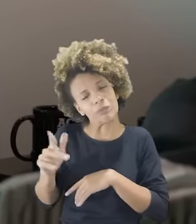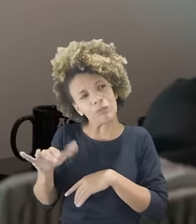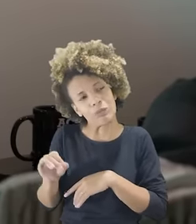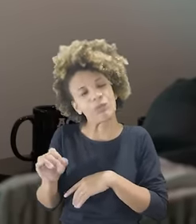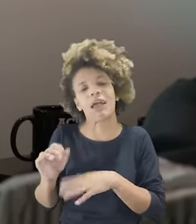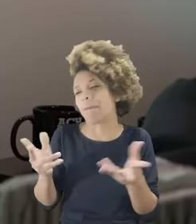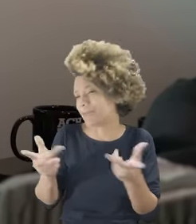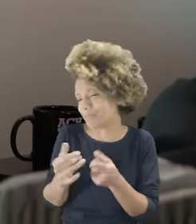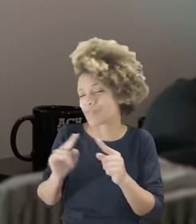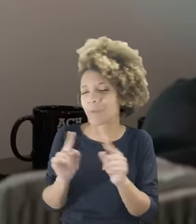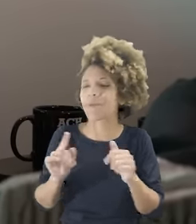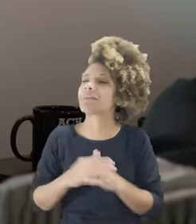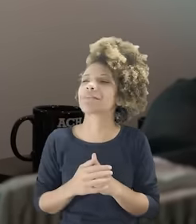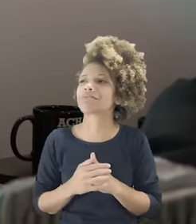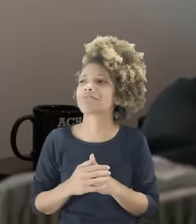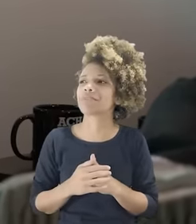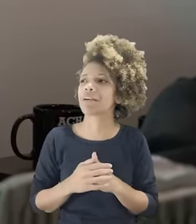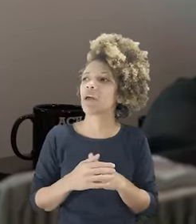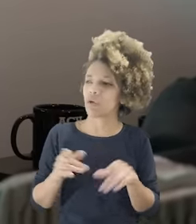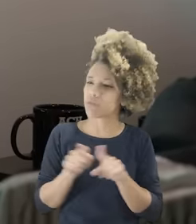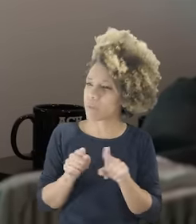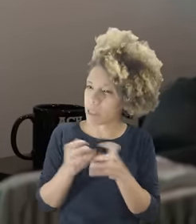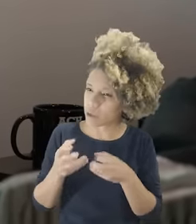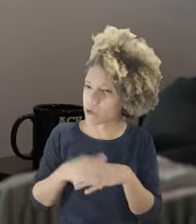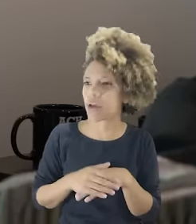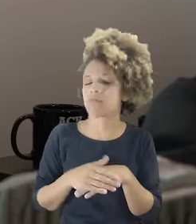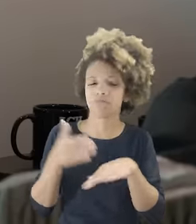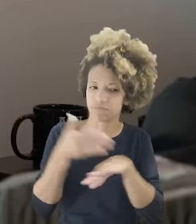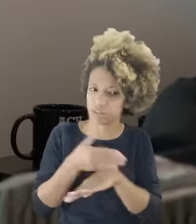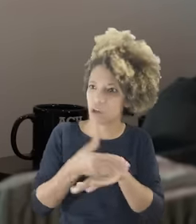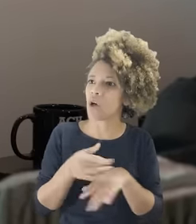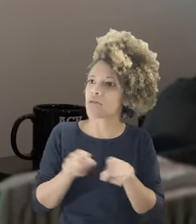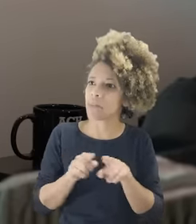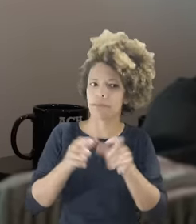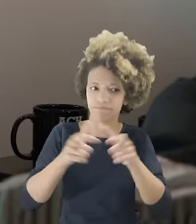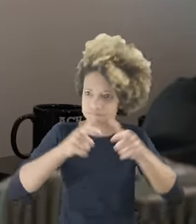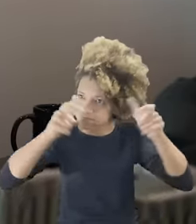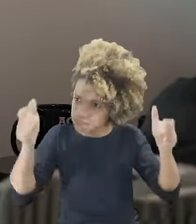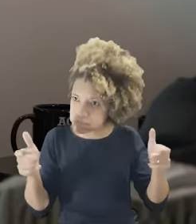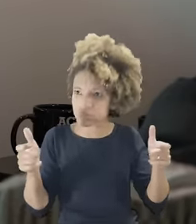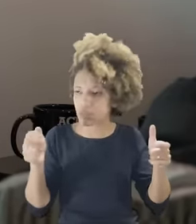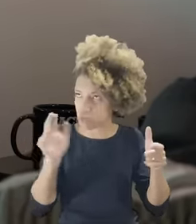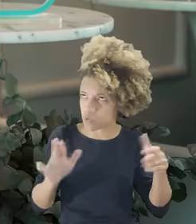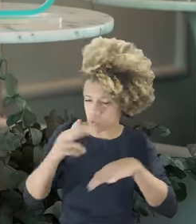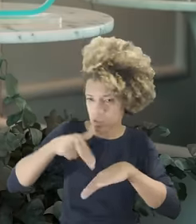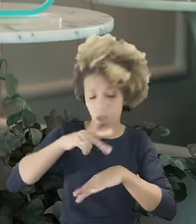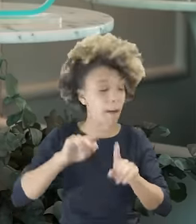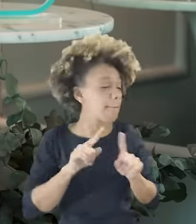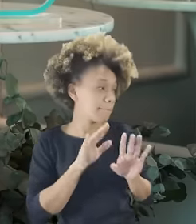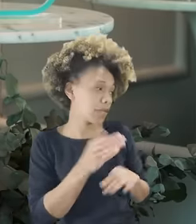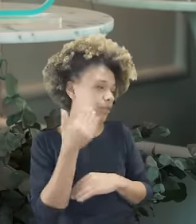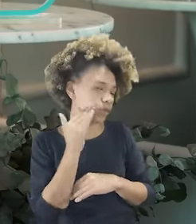fosse incrível e então eu também eu quero não eu quero expandir para sendo não é isso